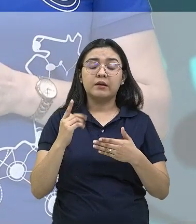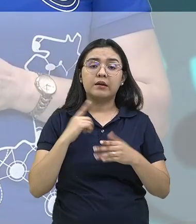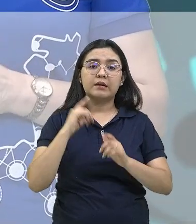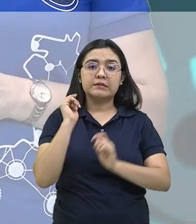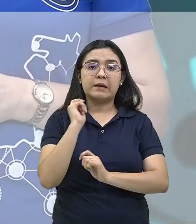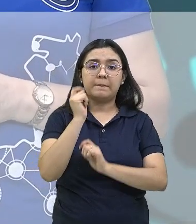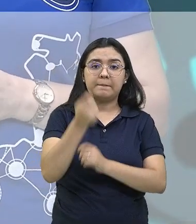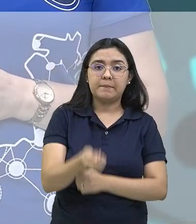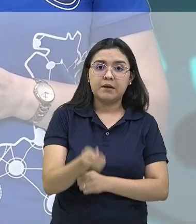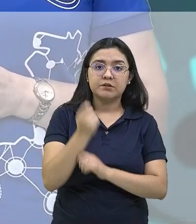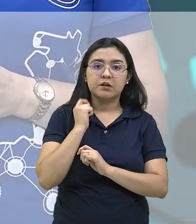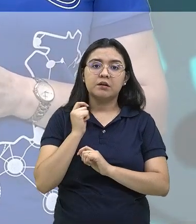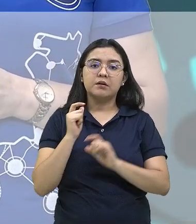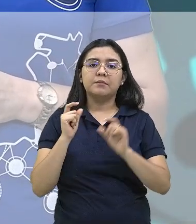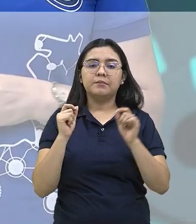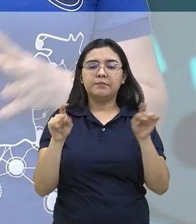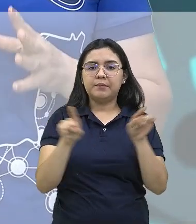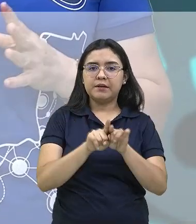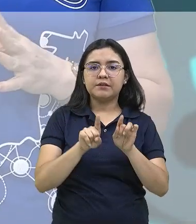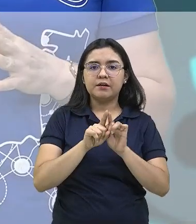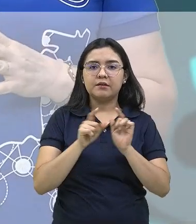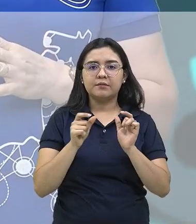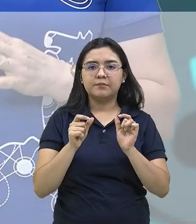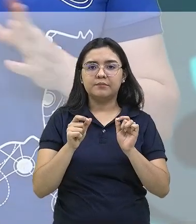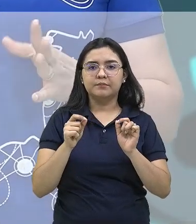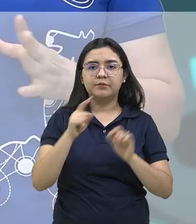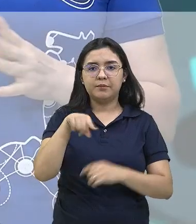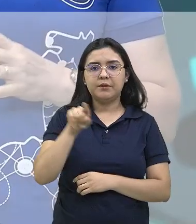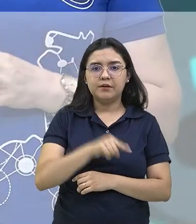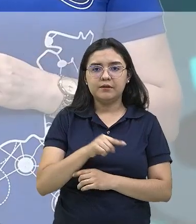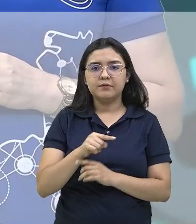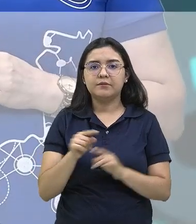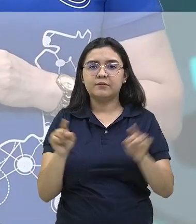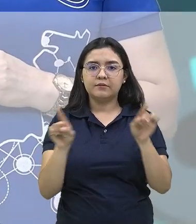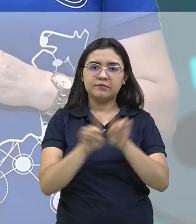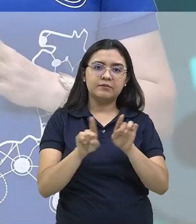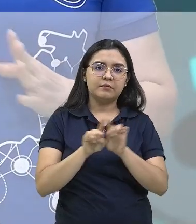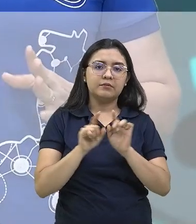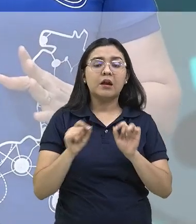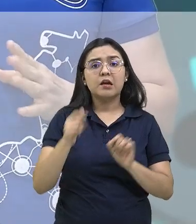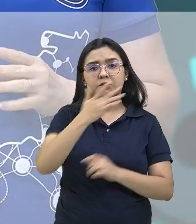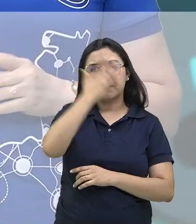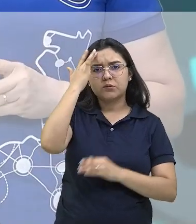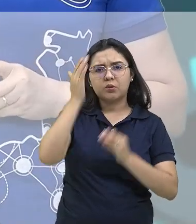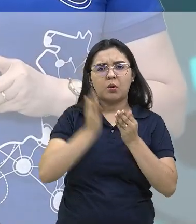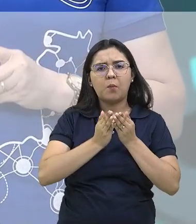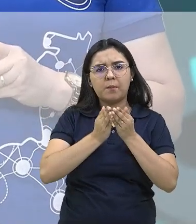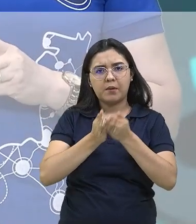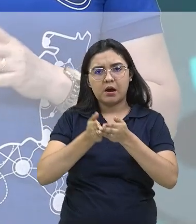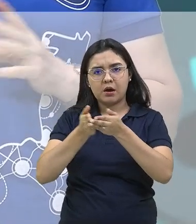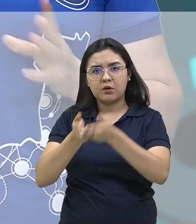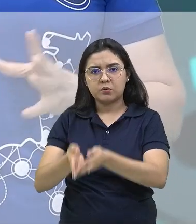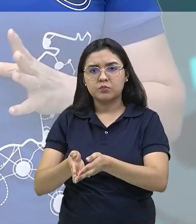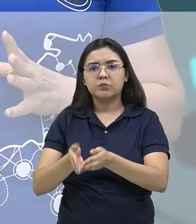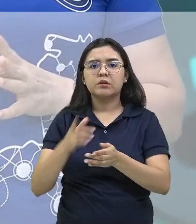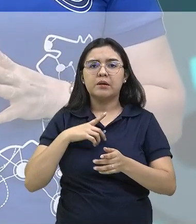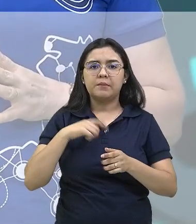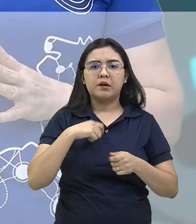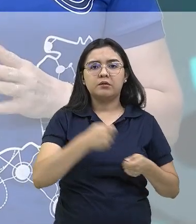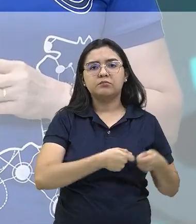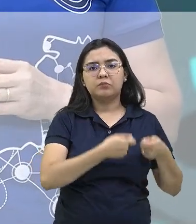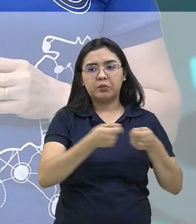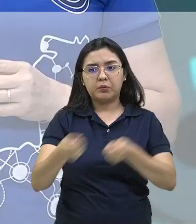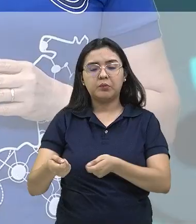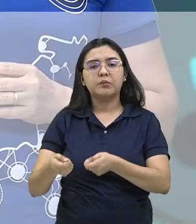pesca predatória, né, que pessoas entram com barcos enormes, com redes enormes